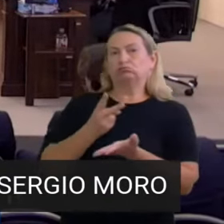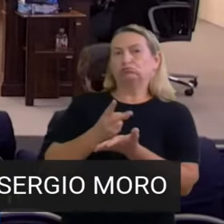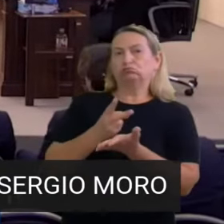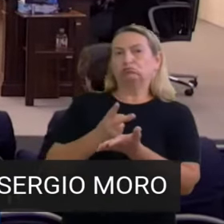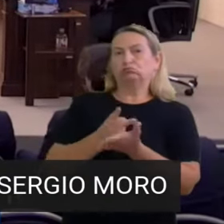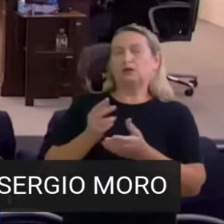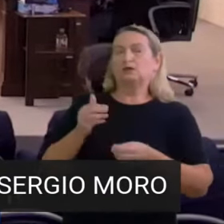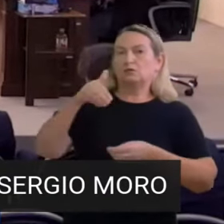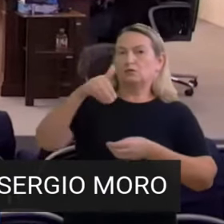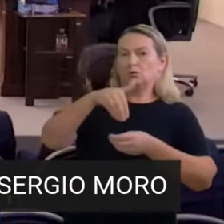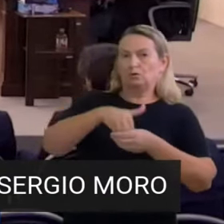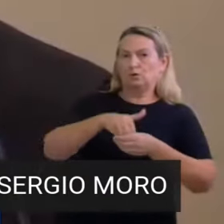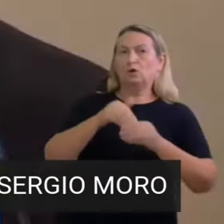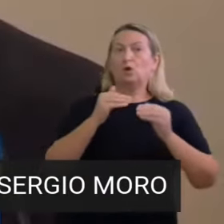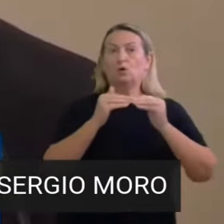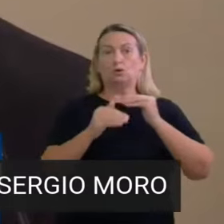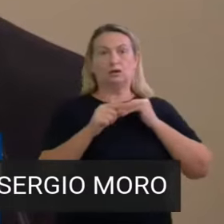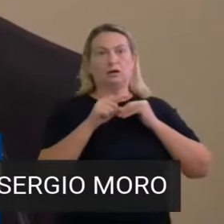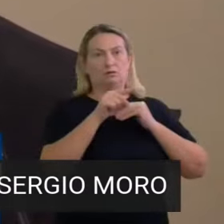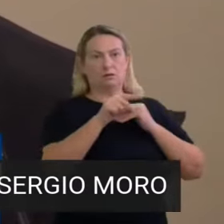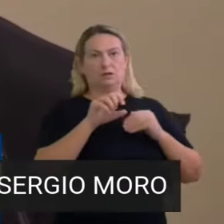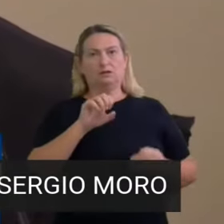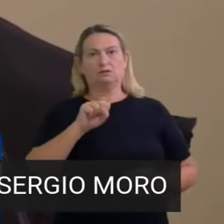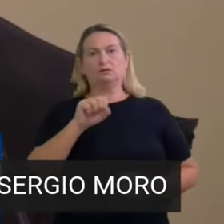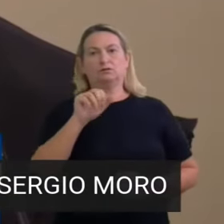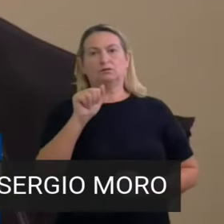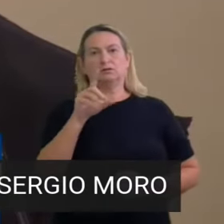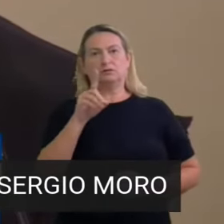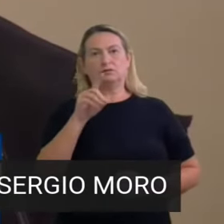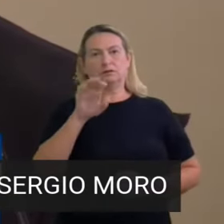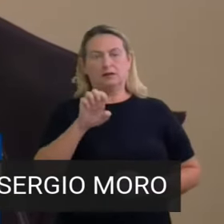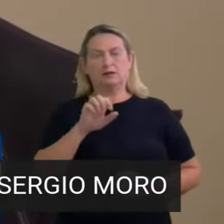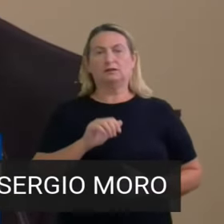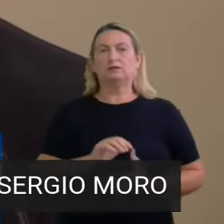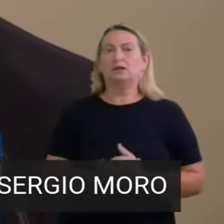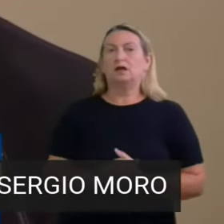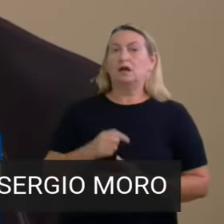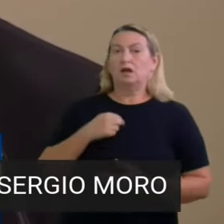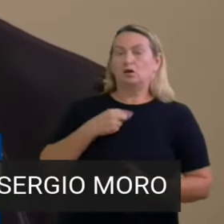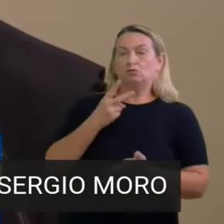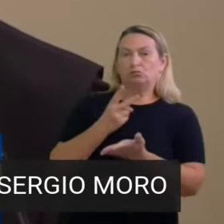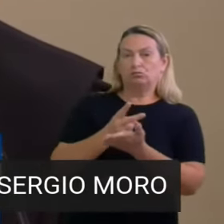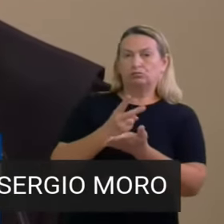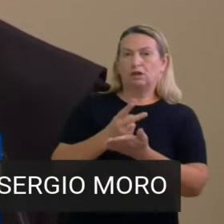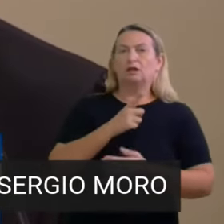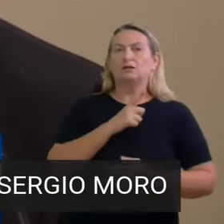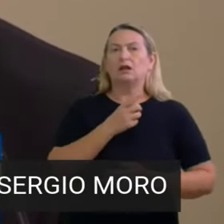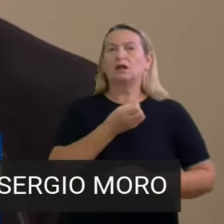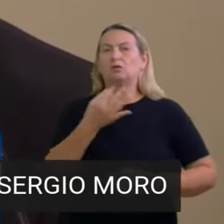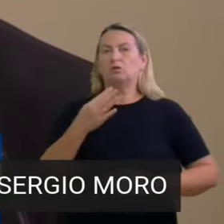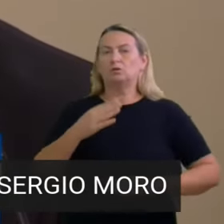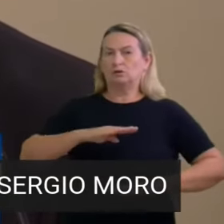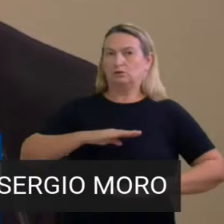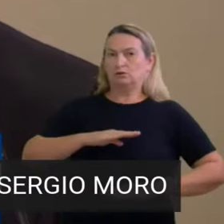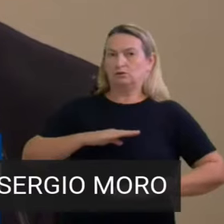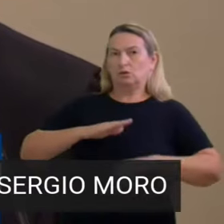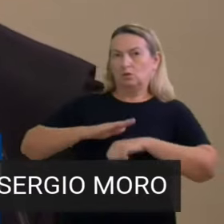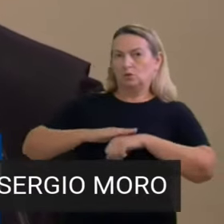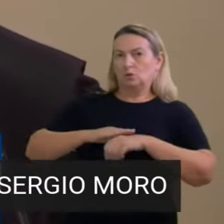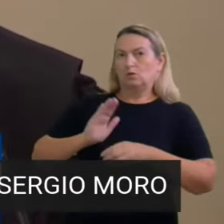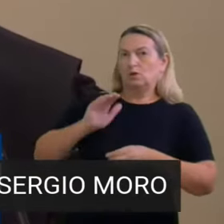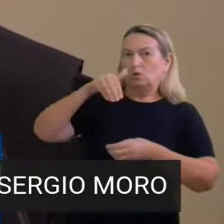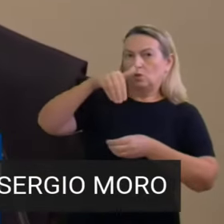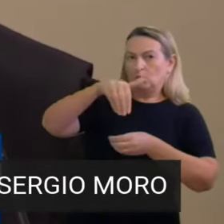divergência lançada pelo Dr. José Rodrigo Sab, eh passou ao largo de algumas situações que eu coloquei no voto, envolvendo, por exemplo, a criação de